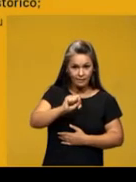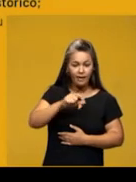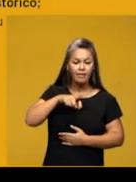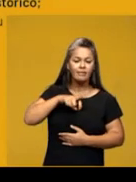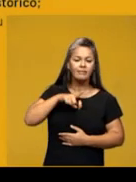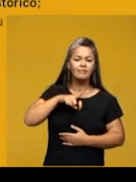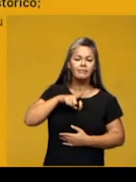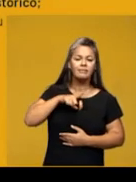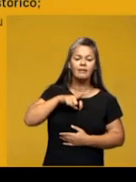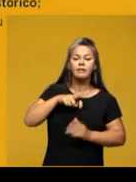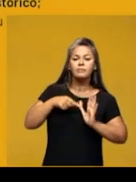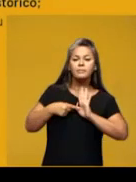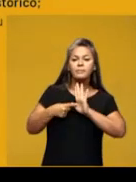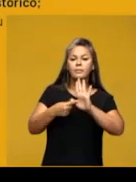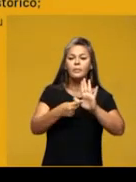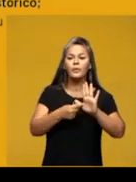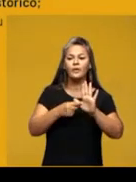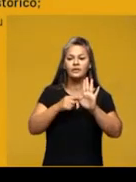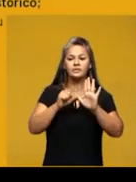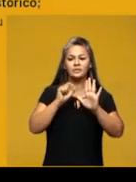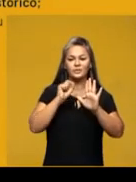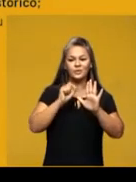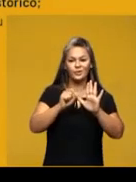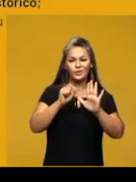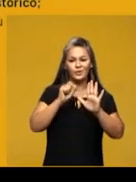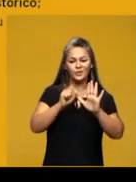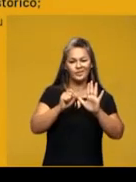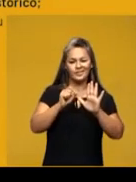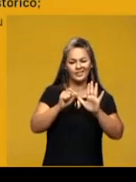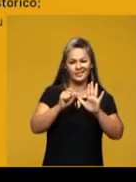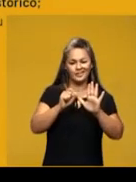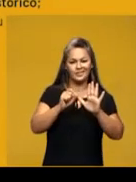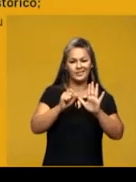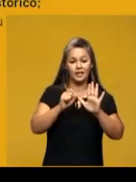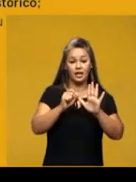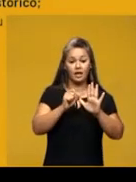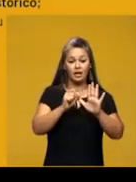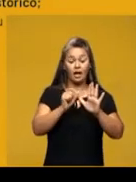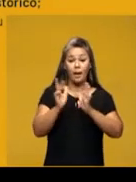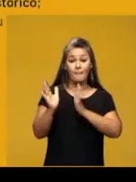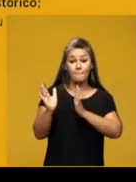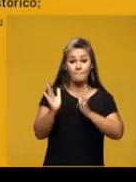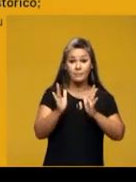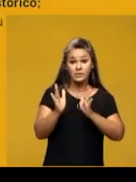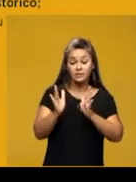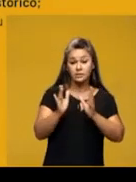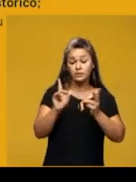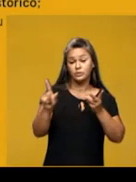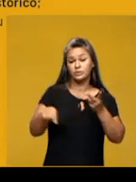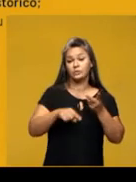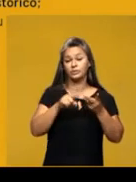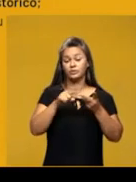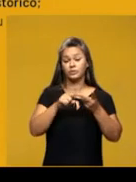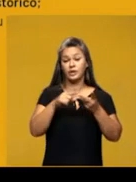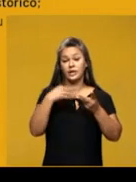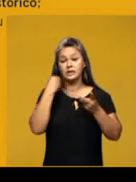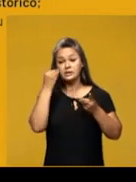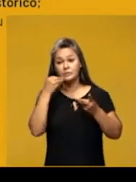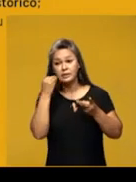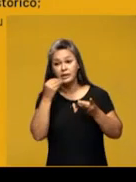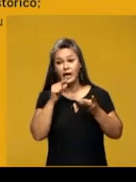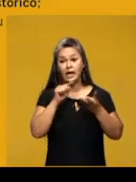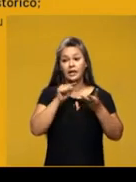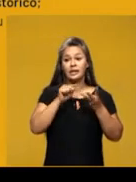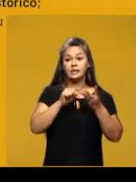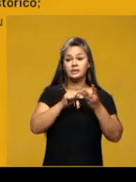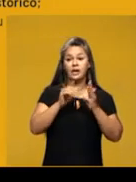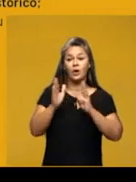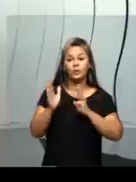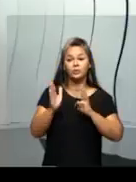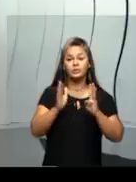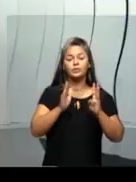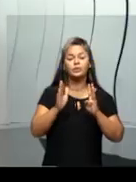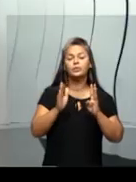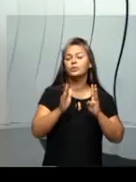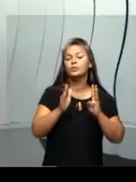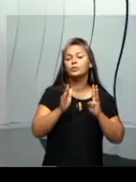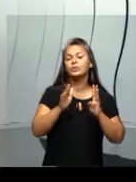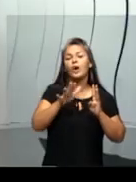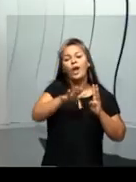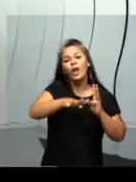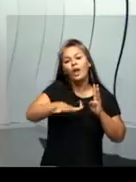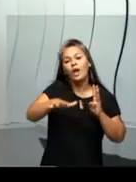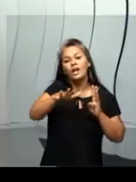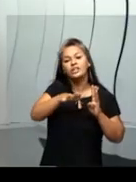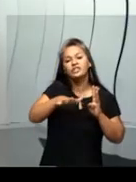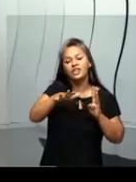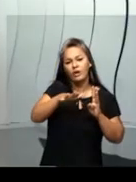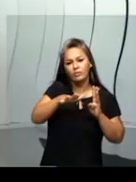de determinada sociedade ou período histórico. Então, nós vamos se deparar com inúmeros mapas que eles vão